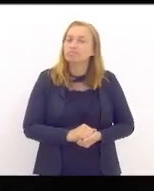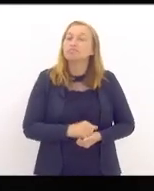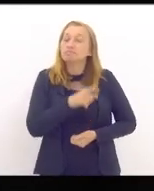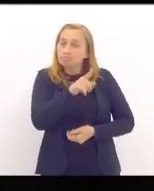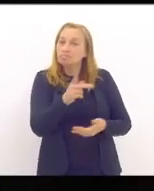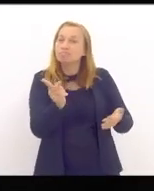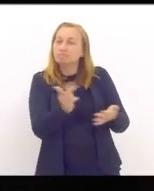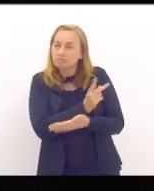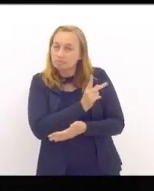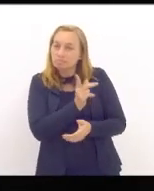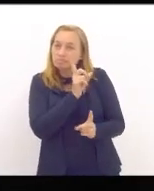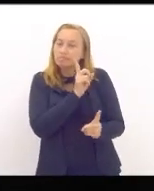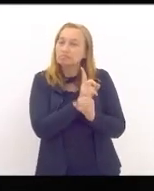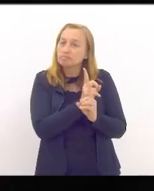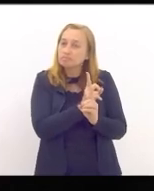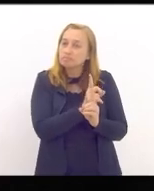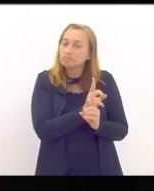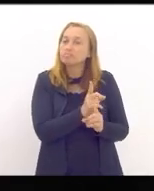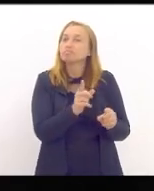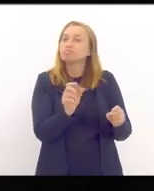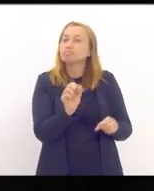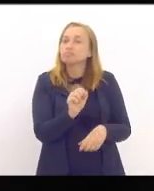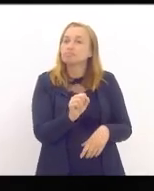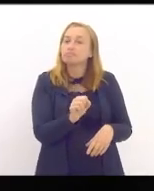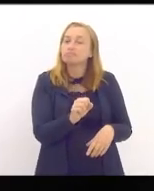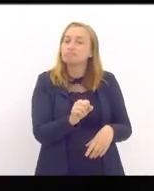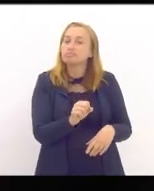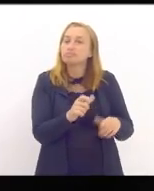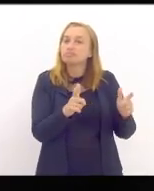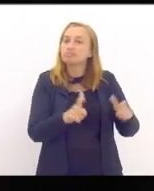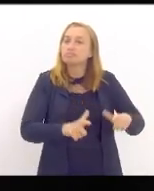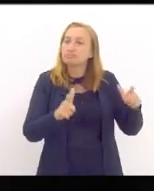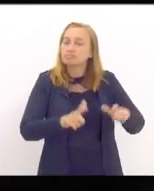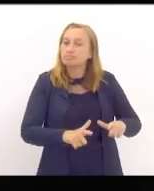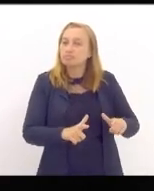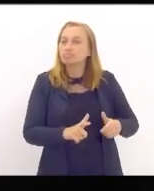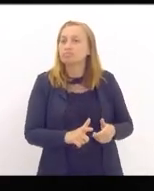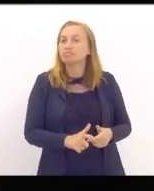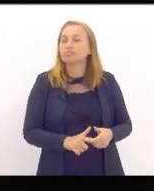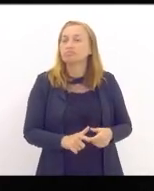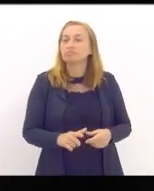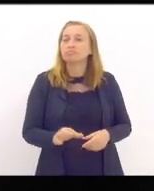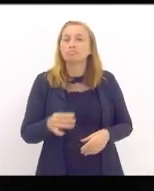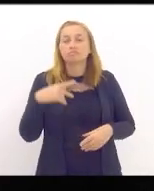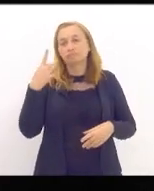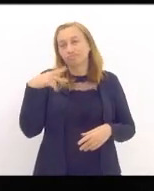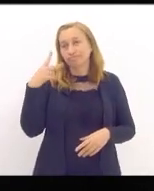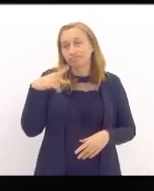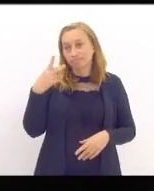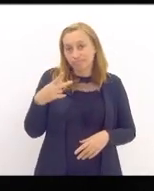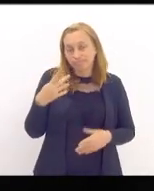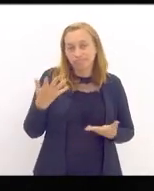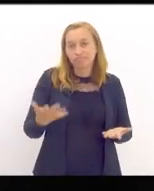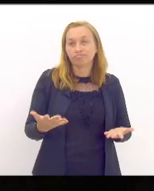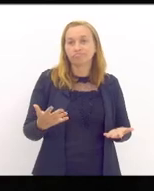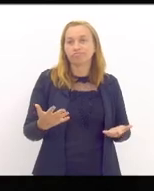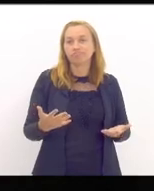acontece Os encontros inclusive espaço onde a política sobre